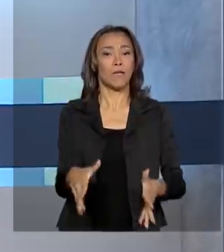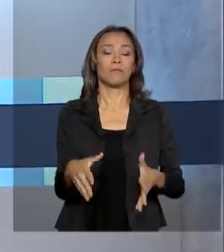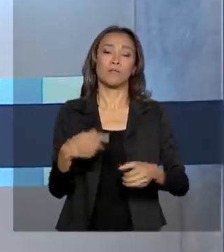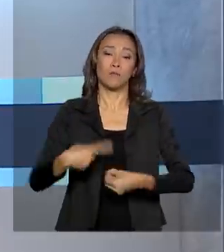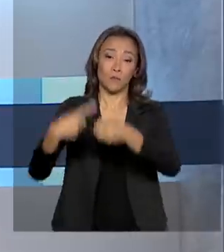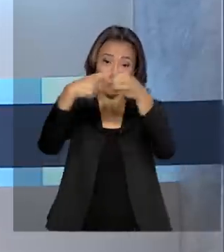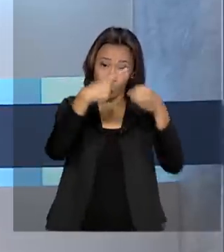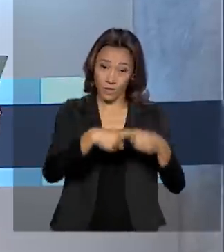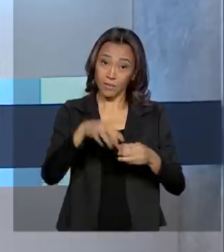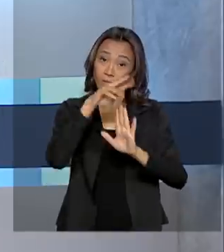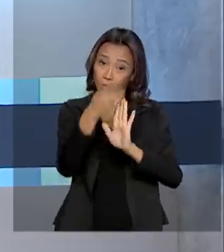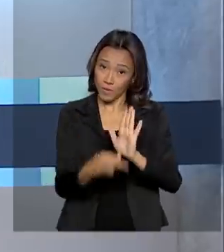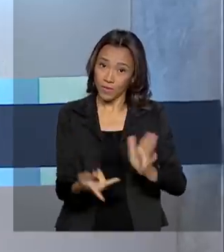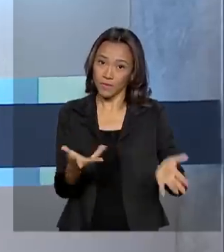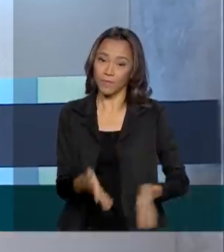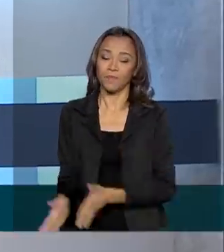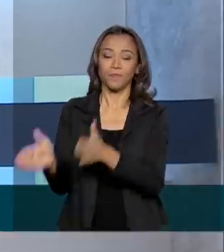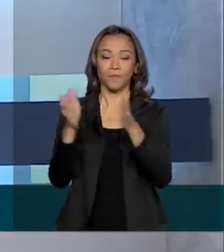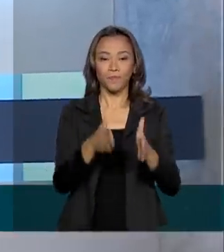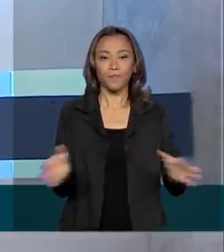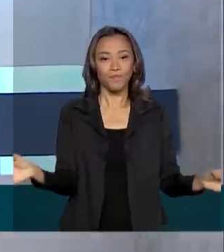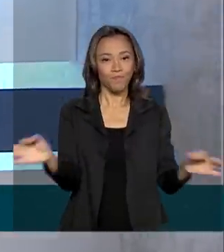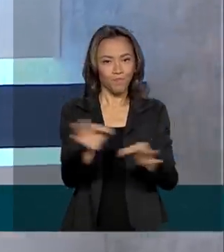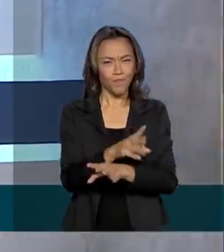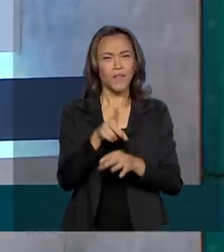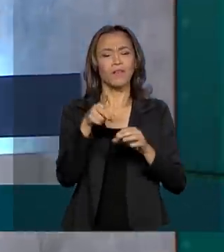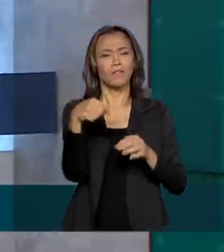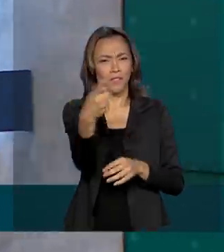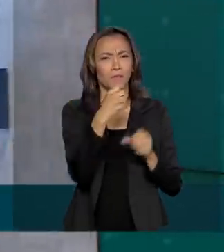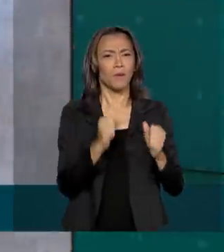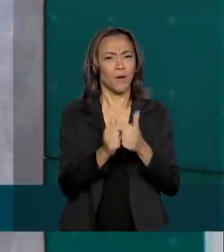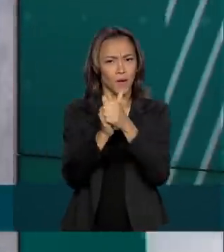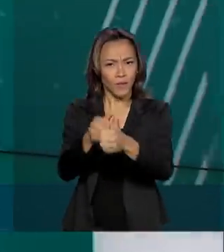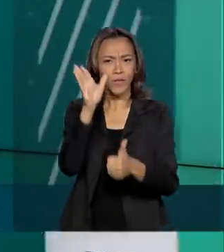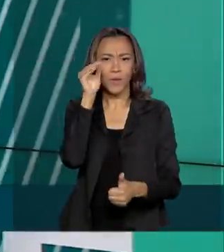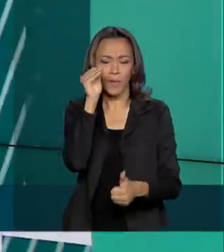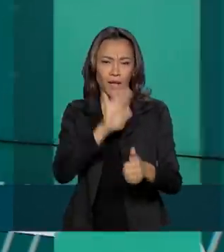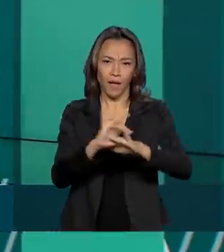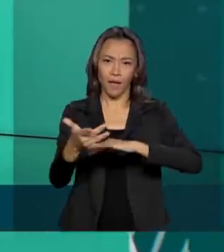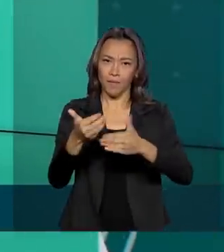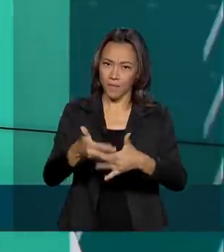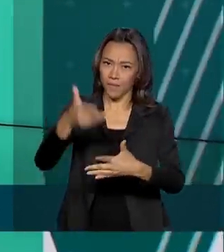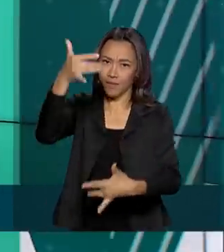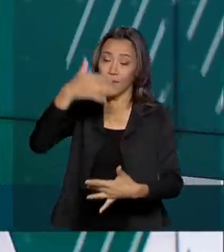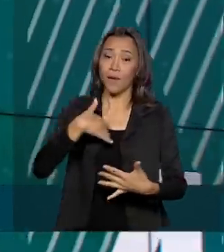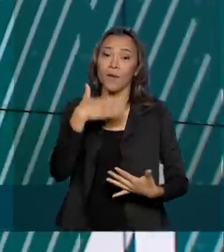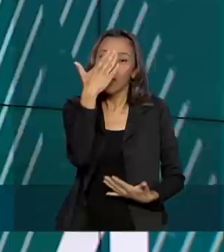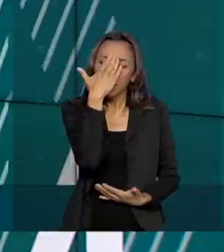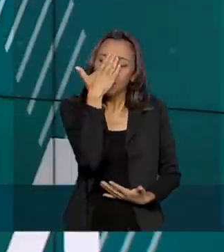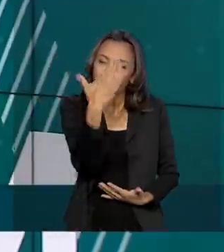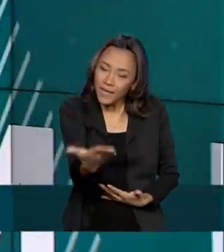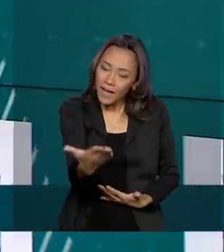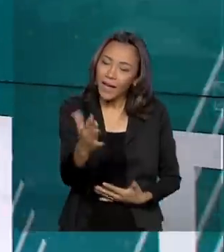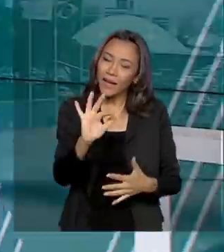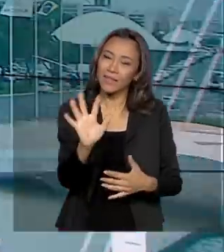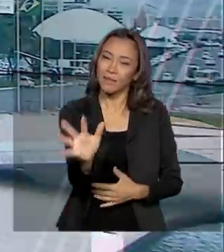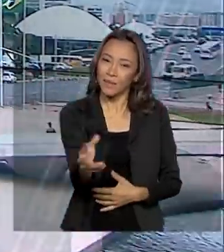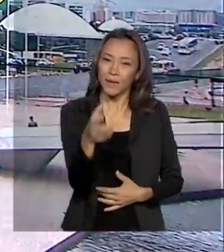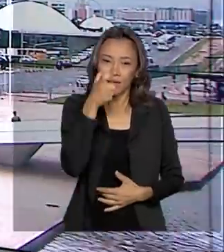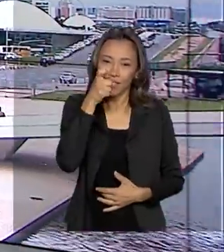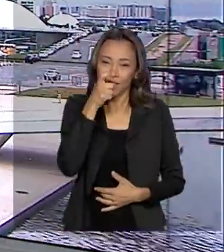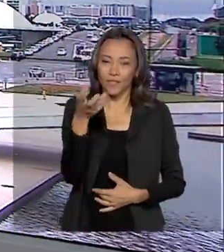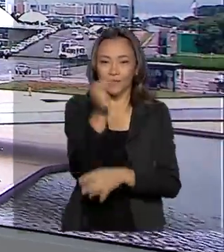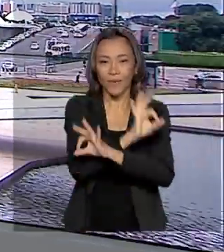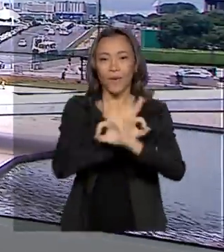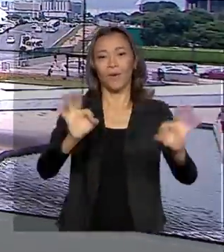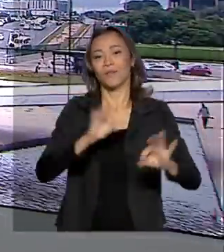o brasil em dia fica por aqui você pode nos acompanhar também pelas redes sociais obrigada pela sua audiência que na tv brasil